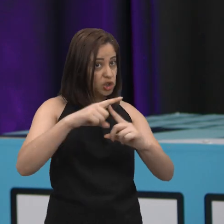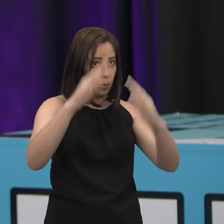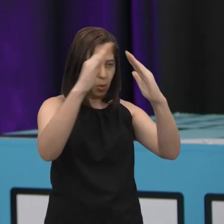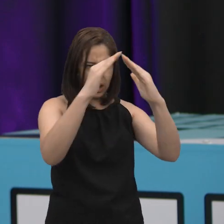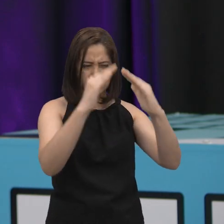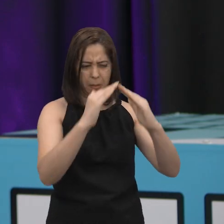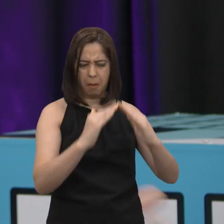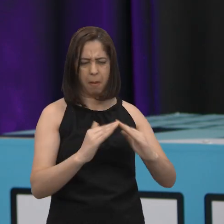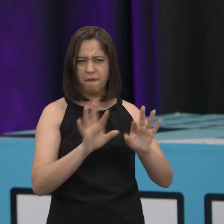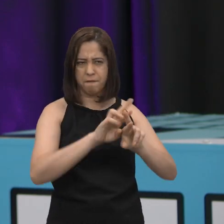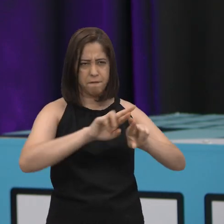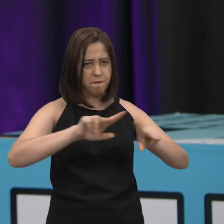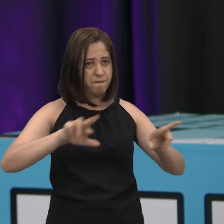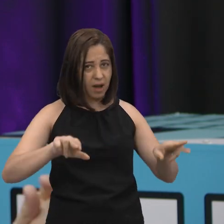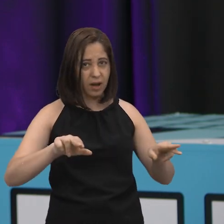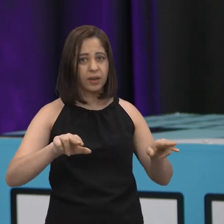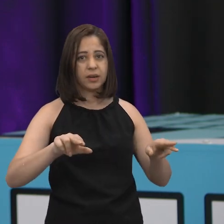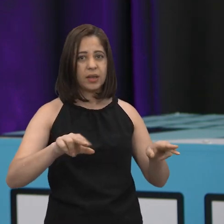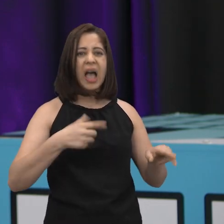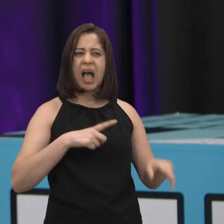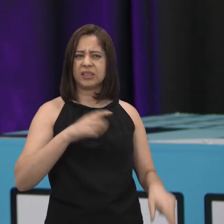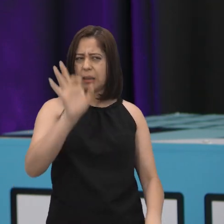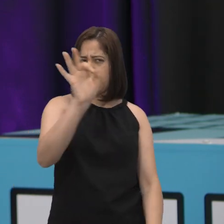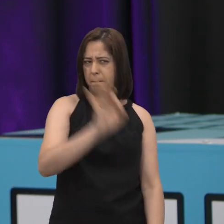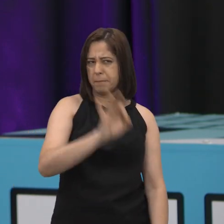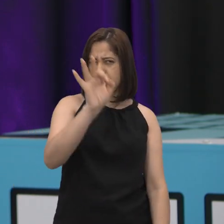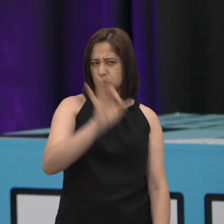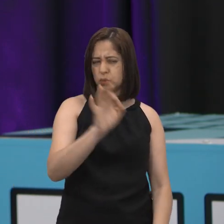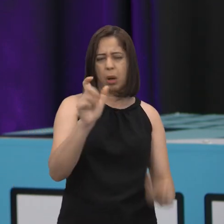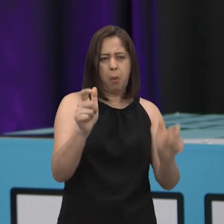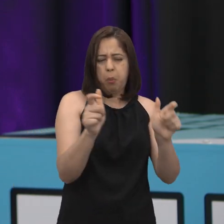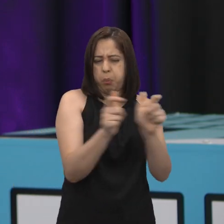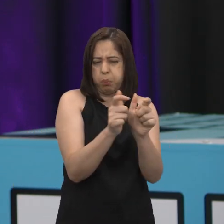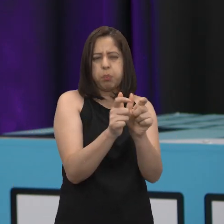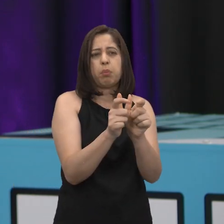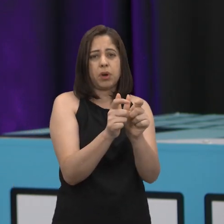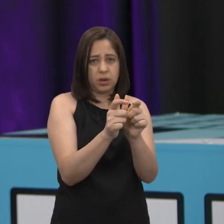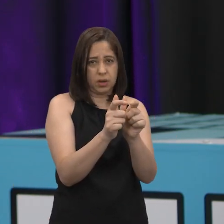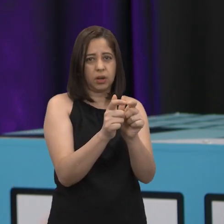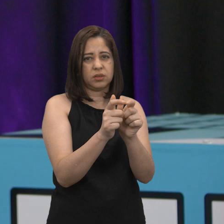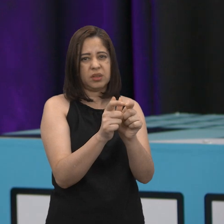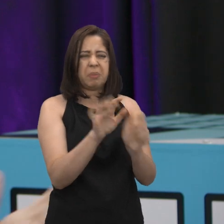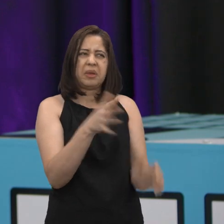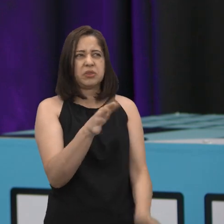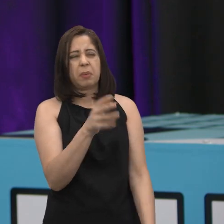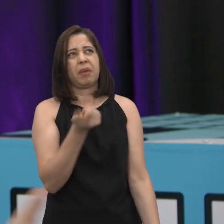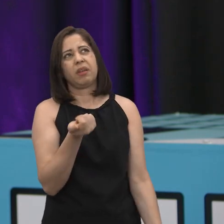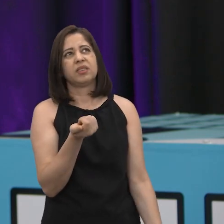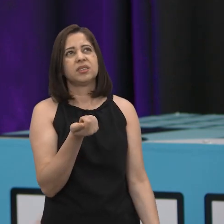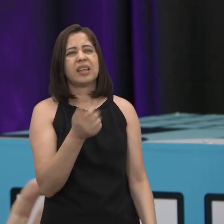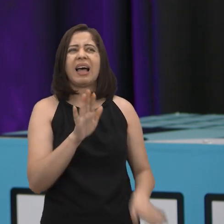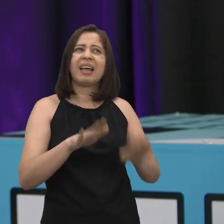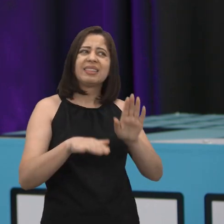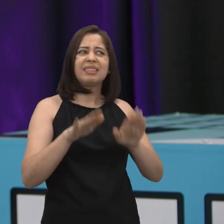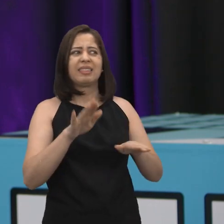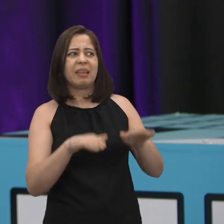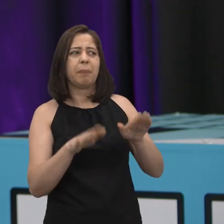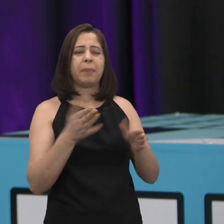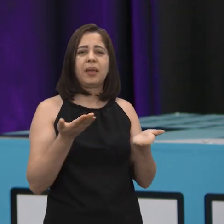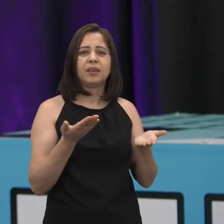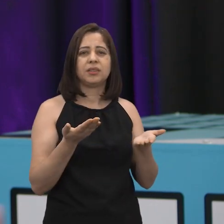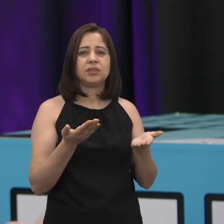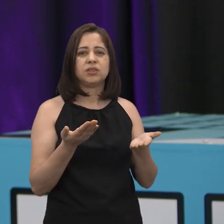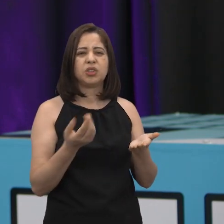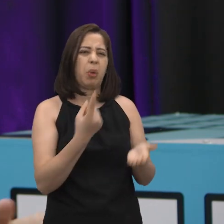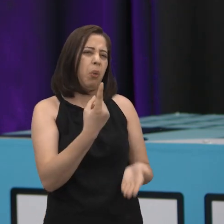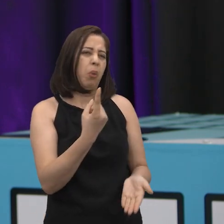está transparente, as pessoas podem ver. É um percentual bastante pequeno, tá? Um percentual bastante pequeno, gira aí, depende, varia muito do